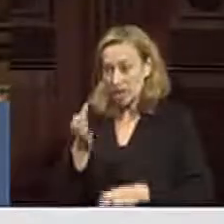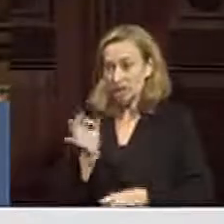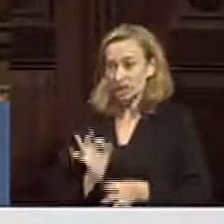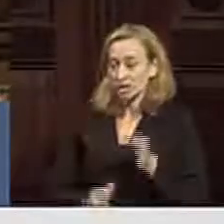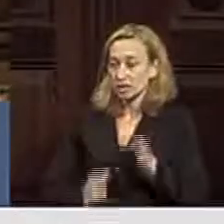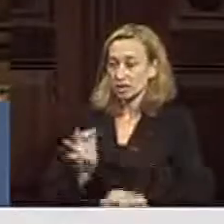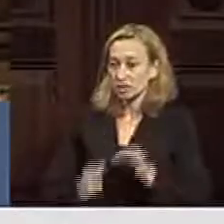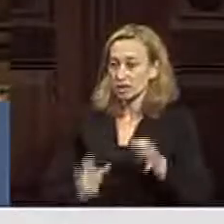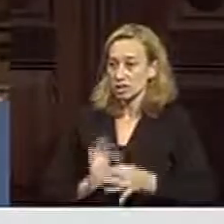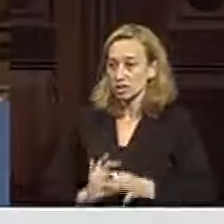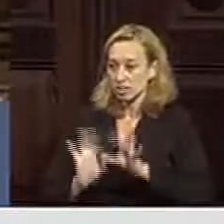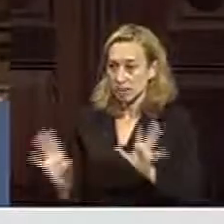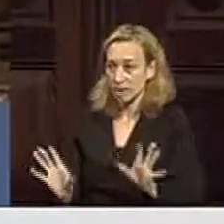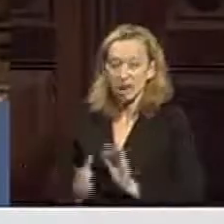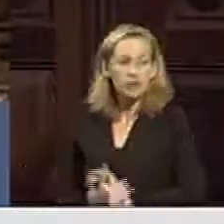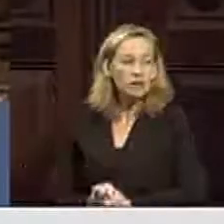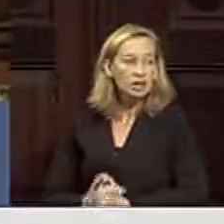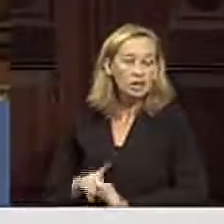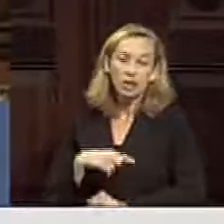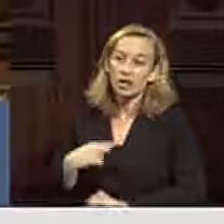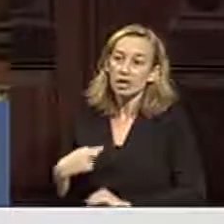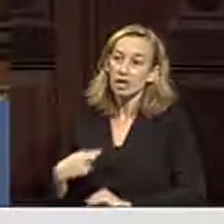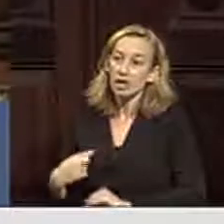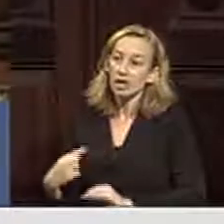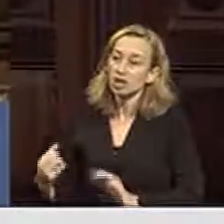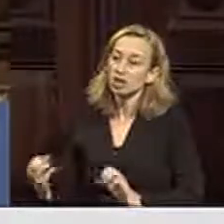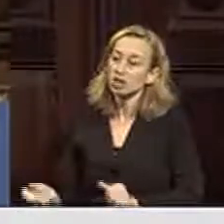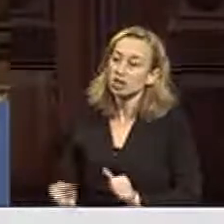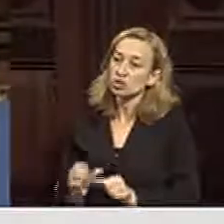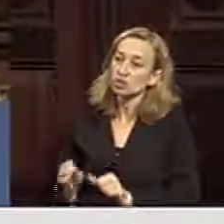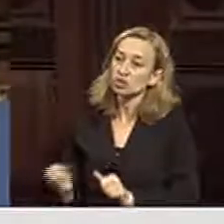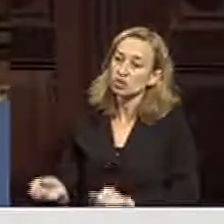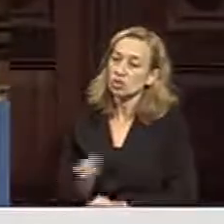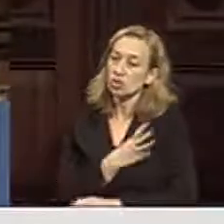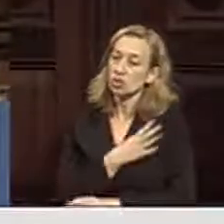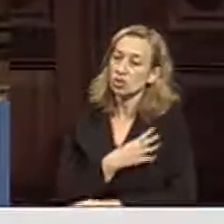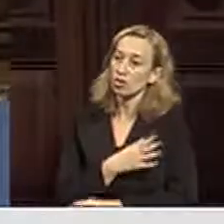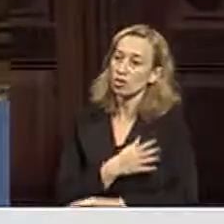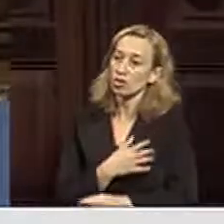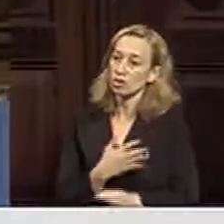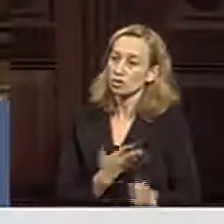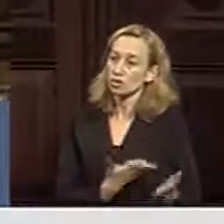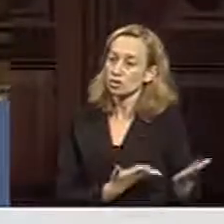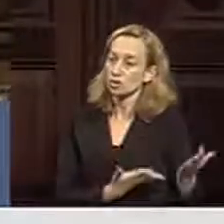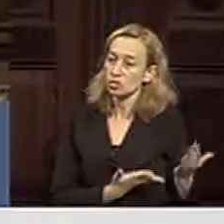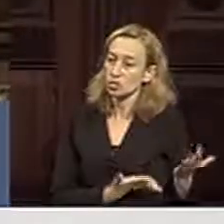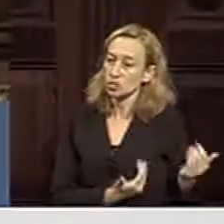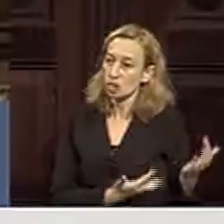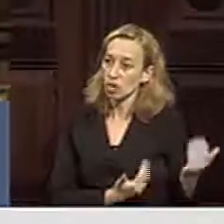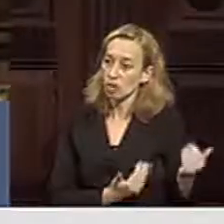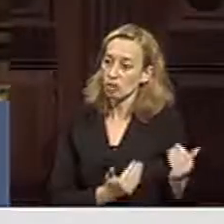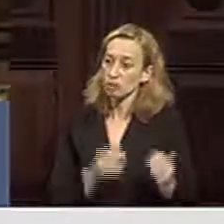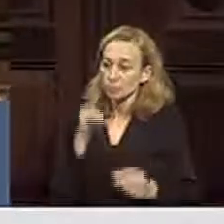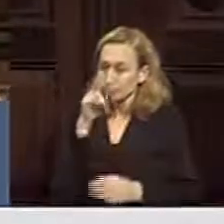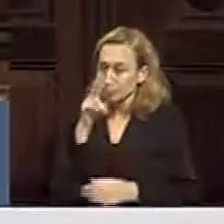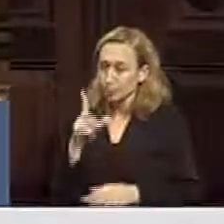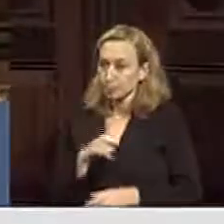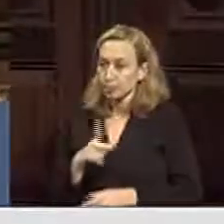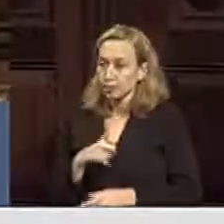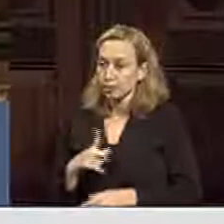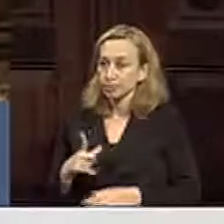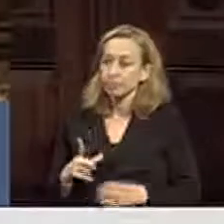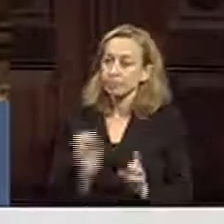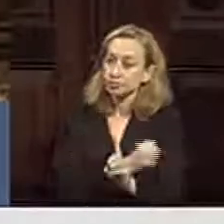justiça, para que as novas gerações conheçam o que aconteceu, para que a sociedade brasileira não